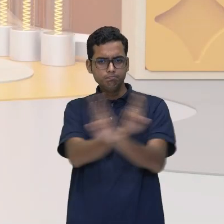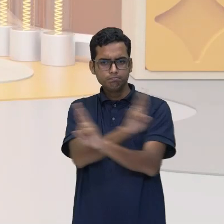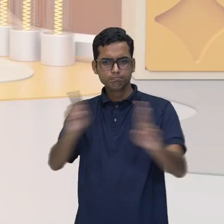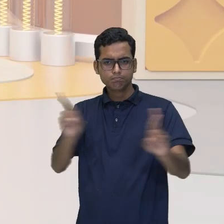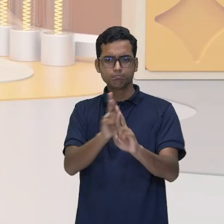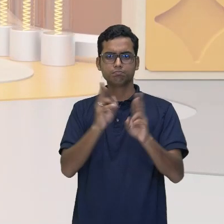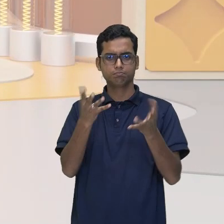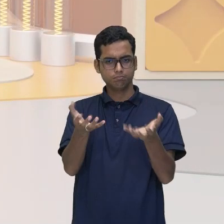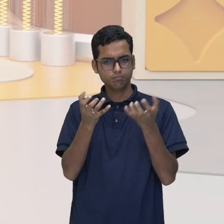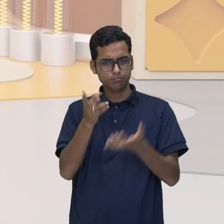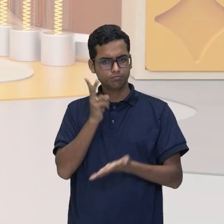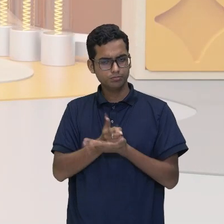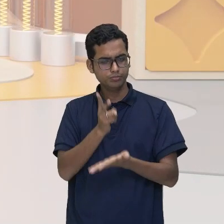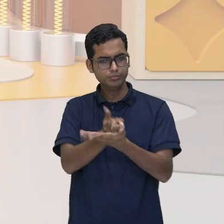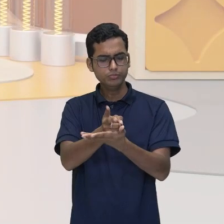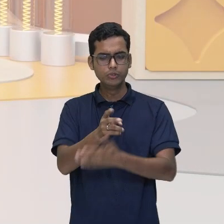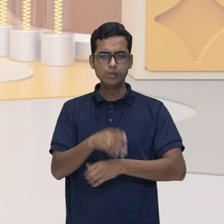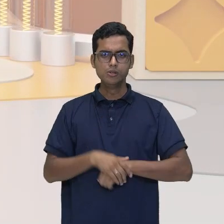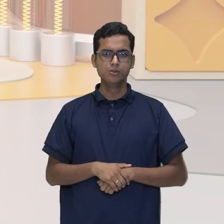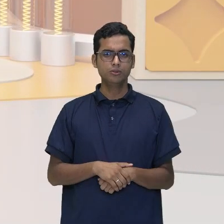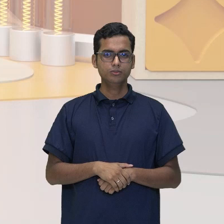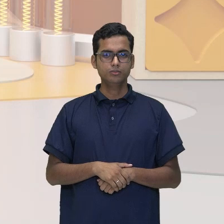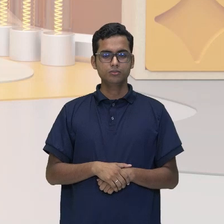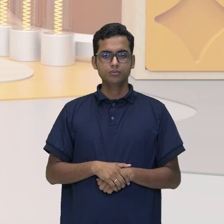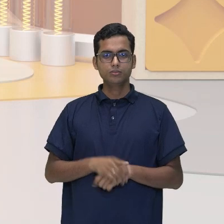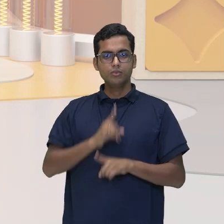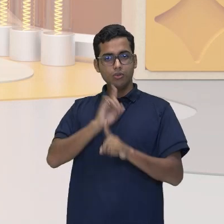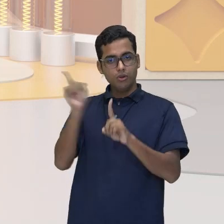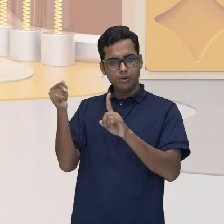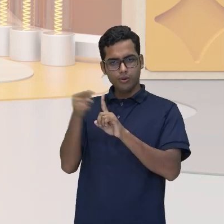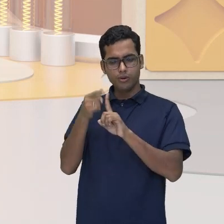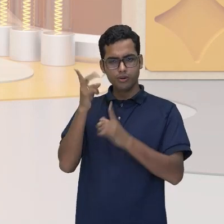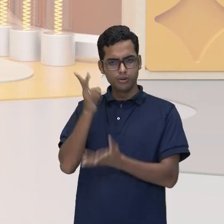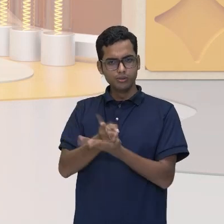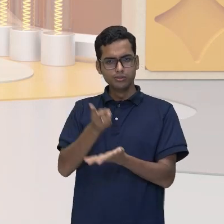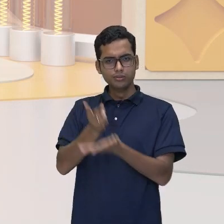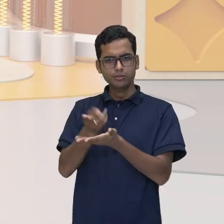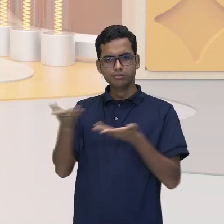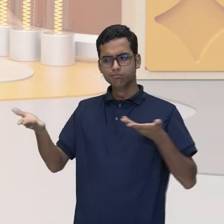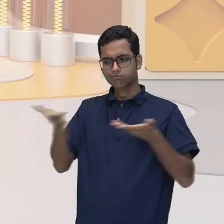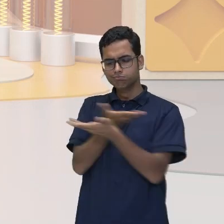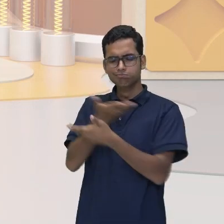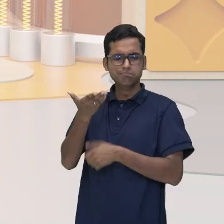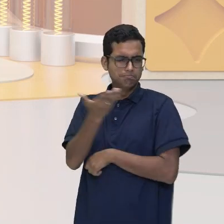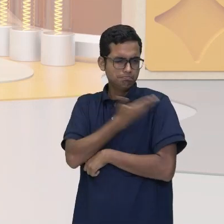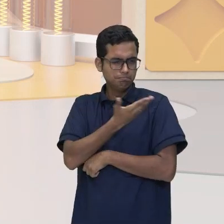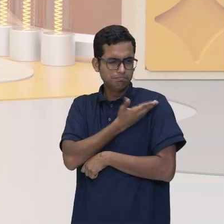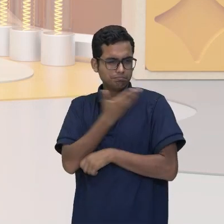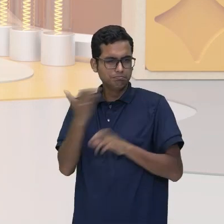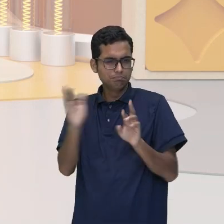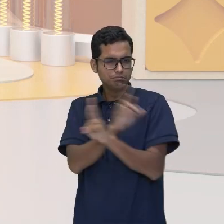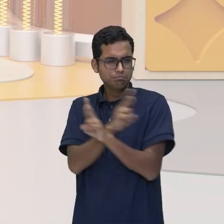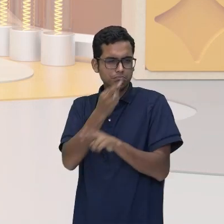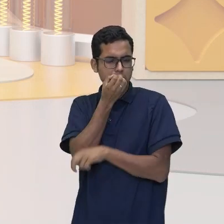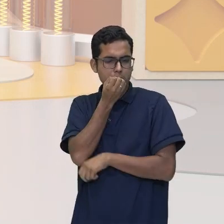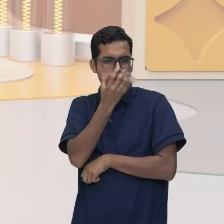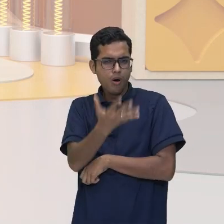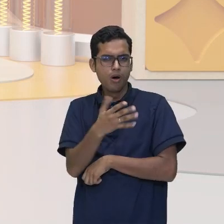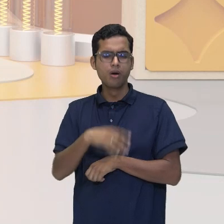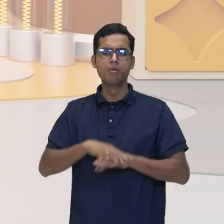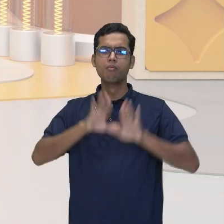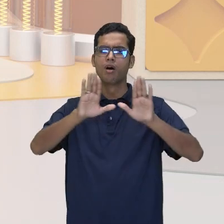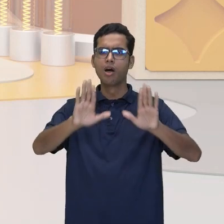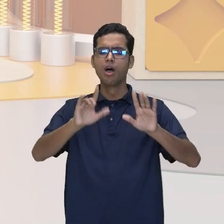com os espanhóis. Então a intenção deles era manter essa amizade, essa relação amistosa.